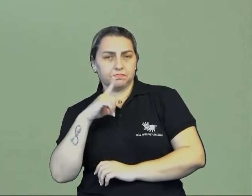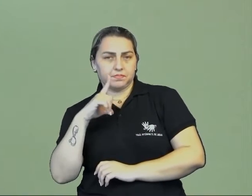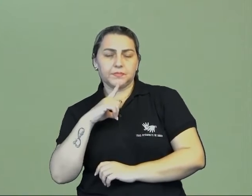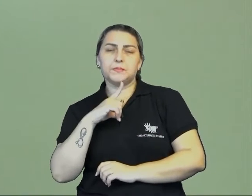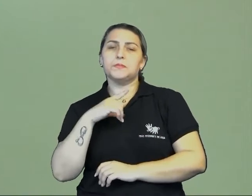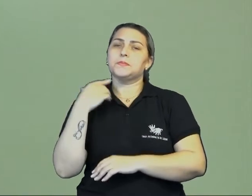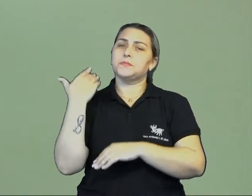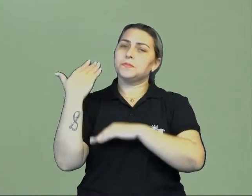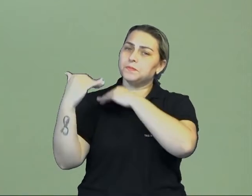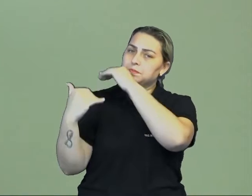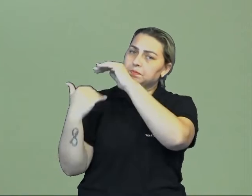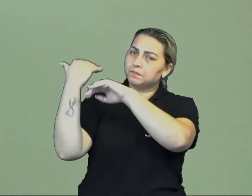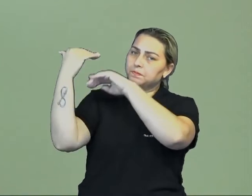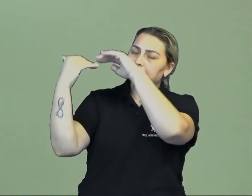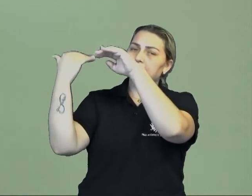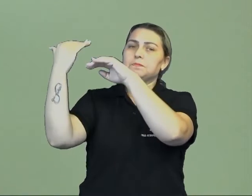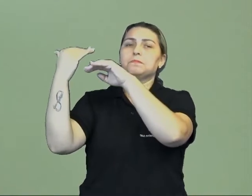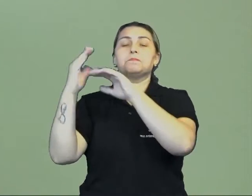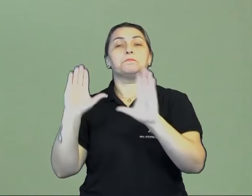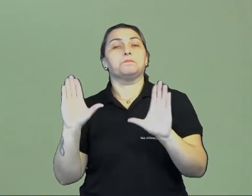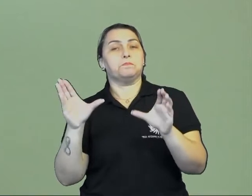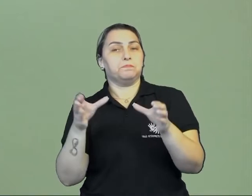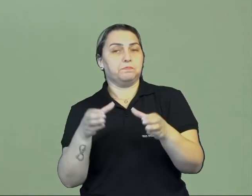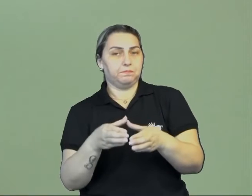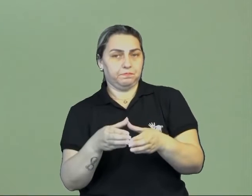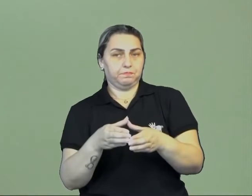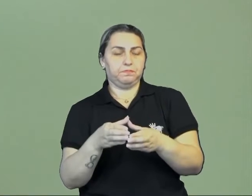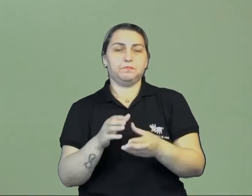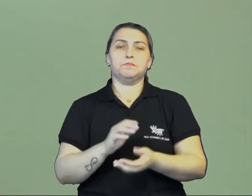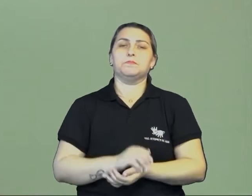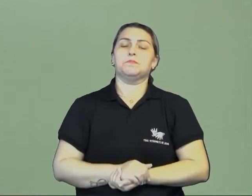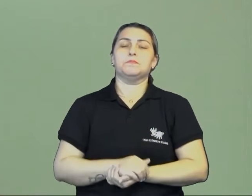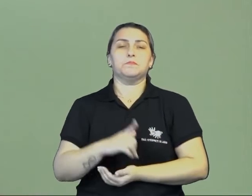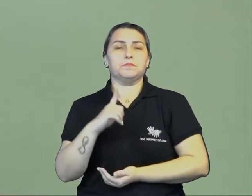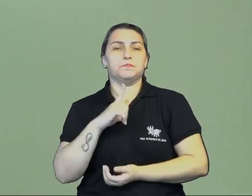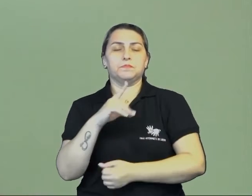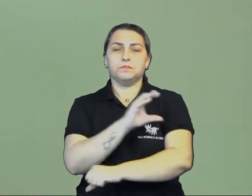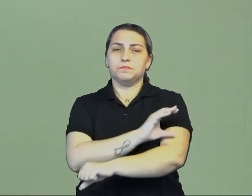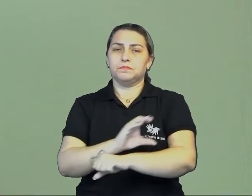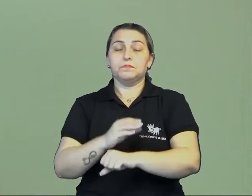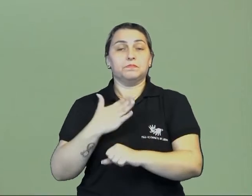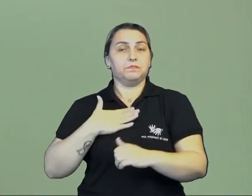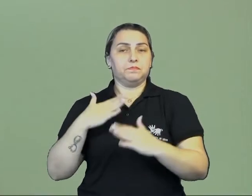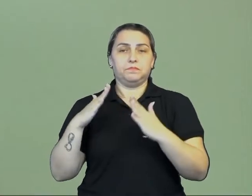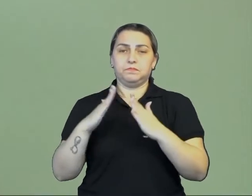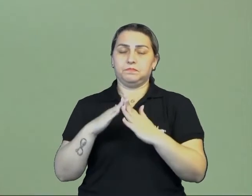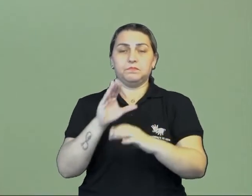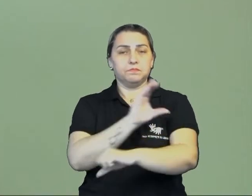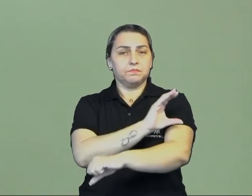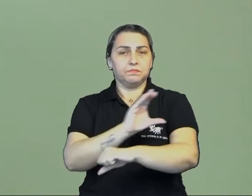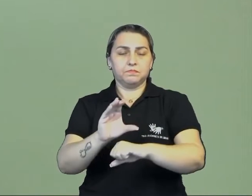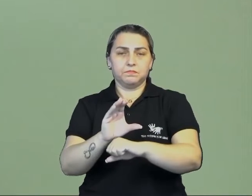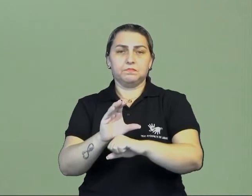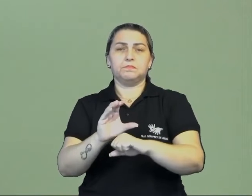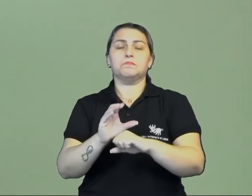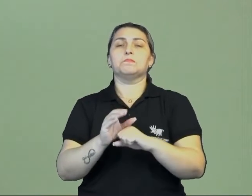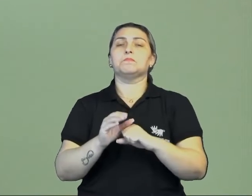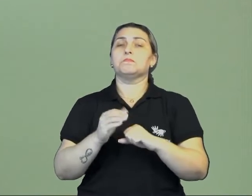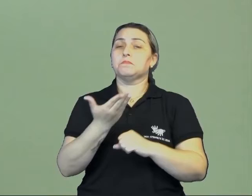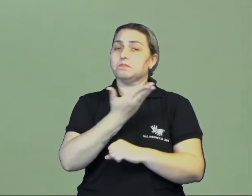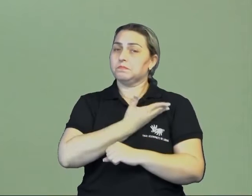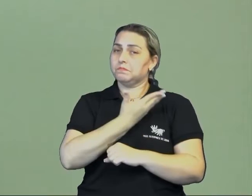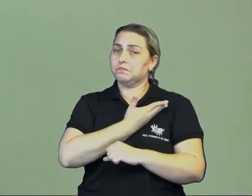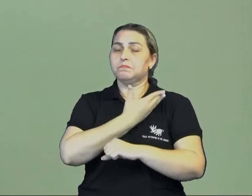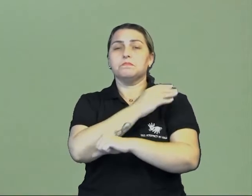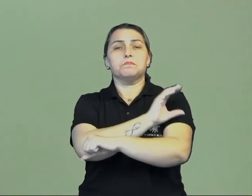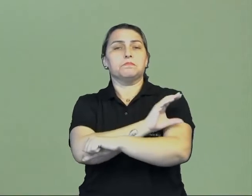desenvolvendo por determinado grupo, por determinado segmento. Tem a cultura da minha casa, tem a cultura dos meus amigos,